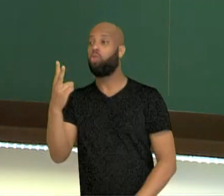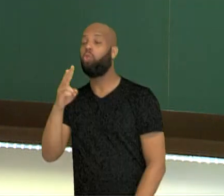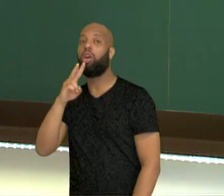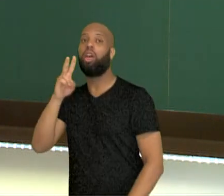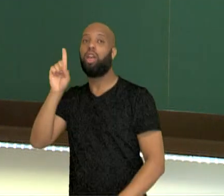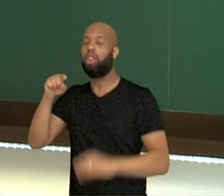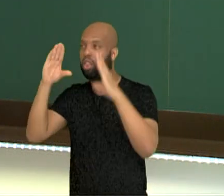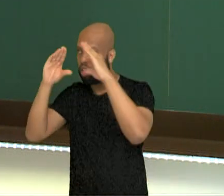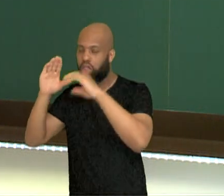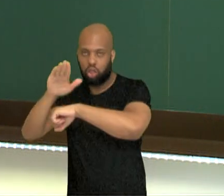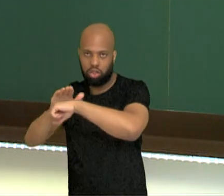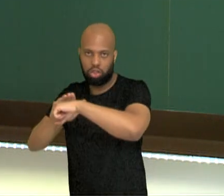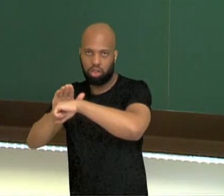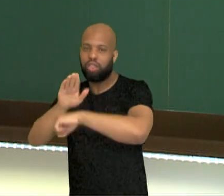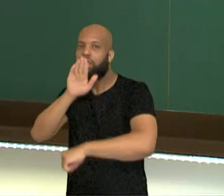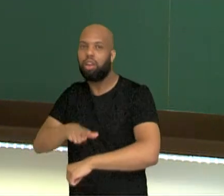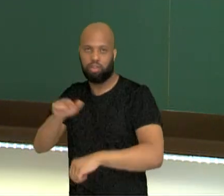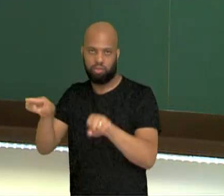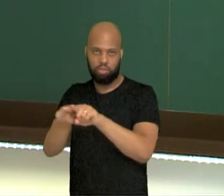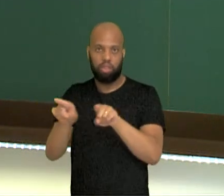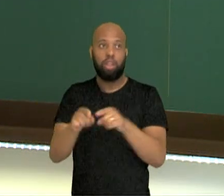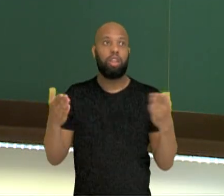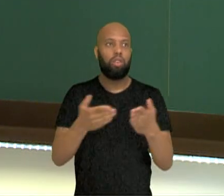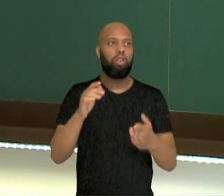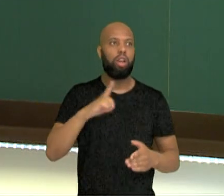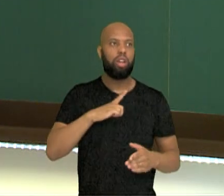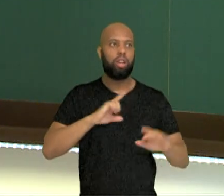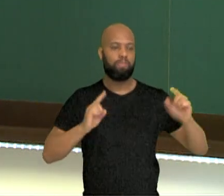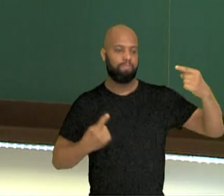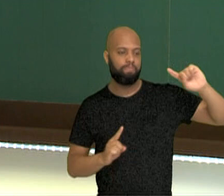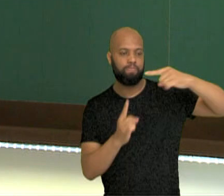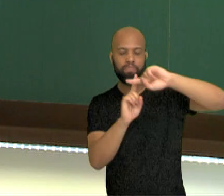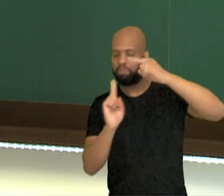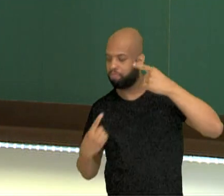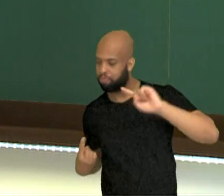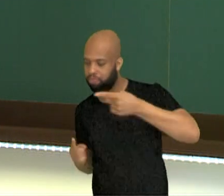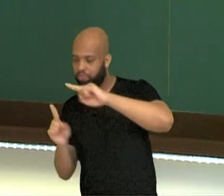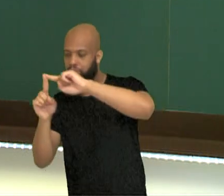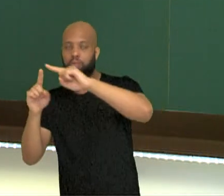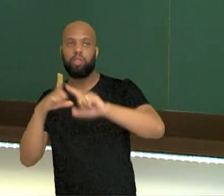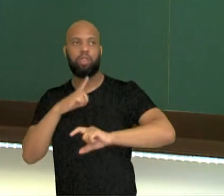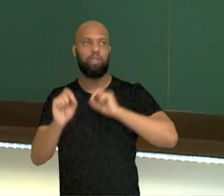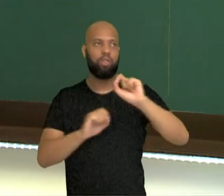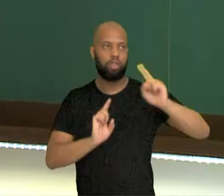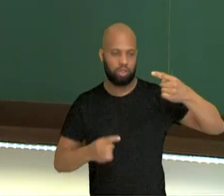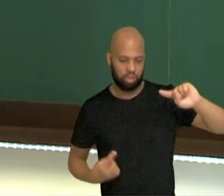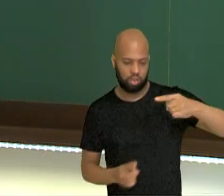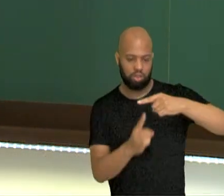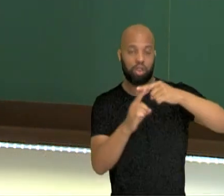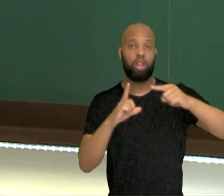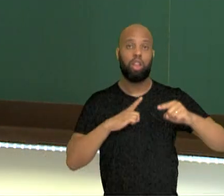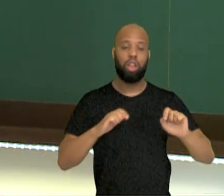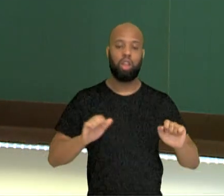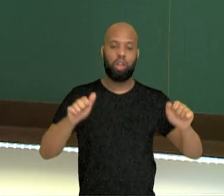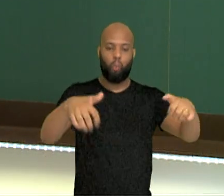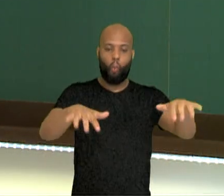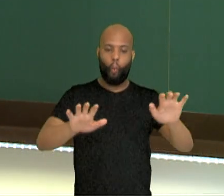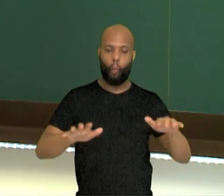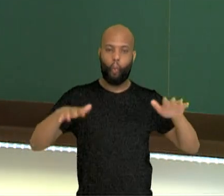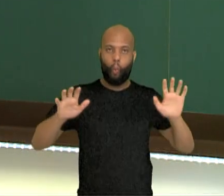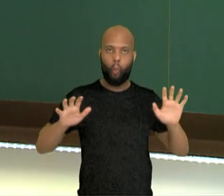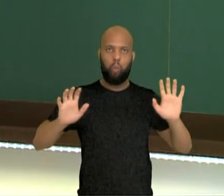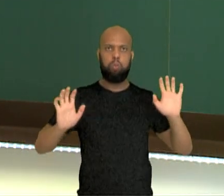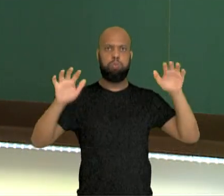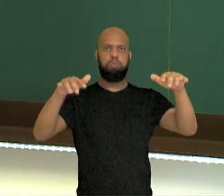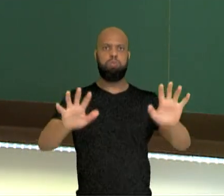horas. Então, representando os pontinhos aqui no gráfico, né, um pontinho que representa a maré baixa e o pontinho que representa a